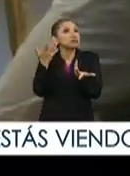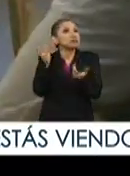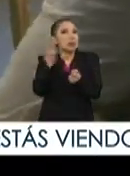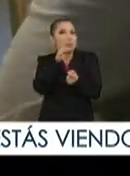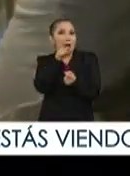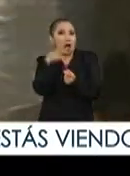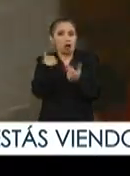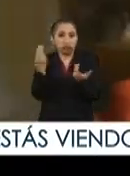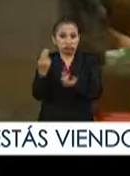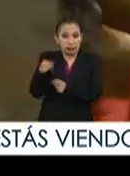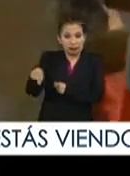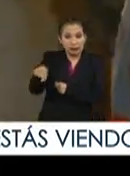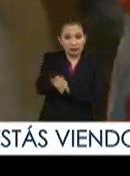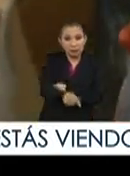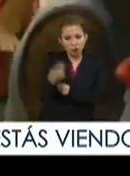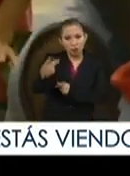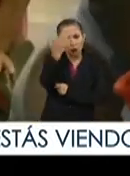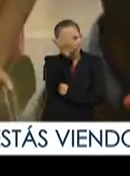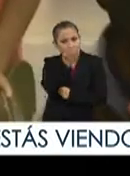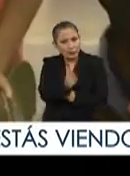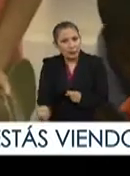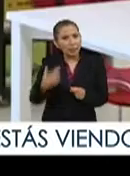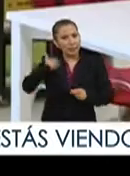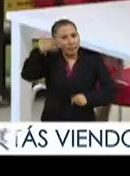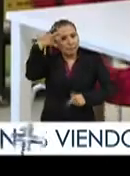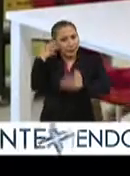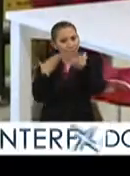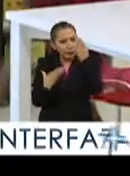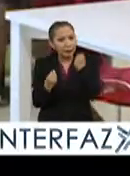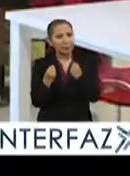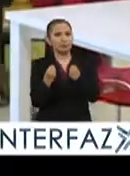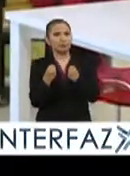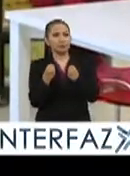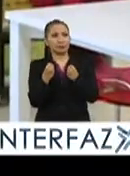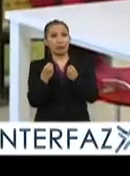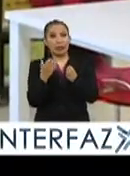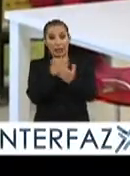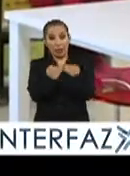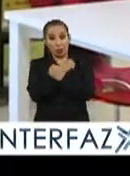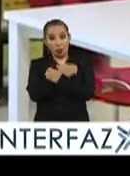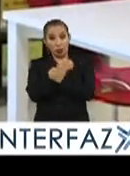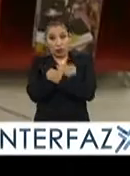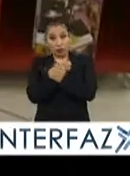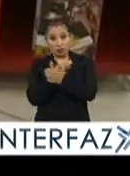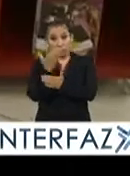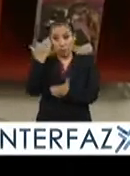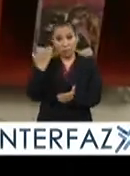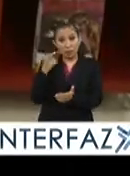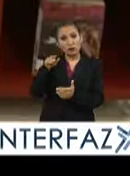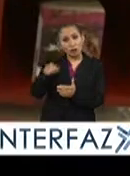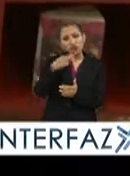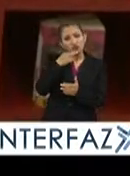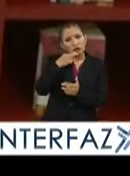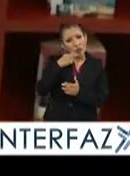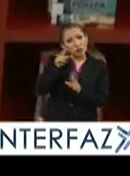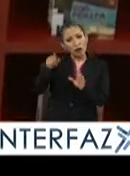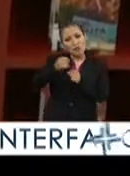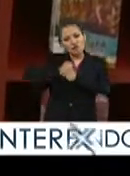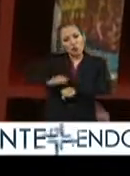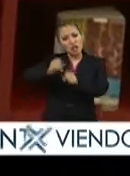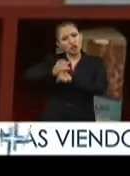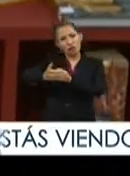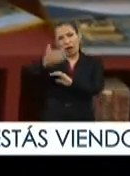no século XXI, com a sua capacidade de aprender, né? A educação no passado tinha por função trazer